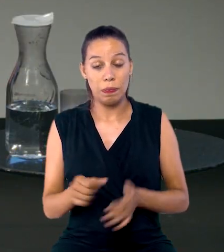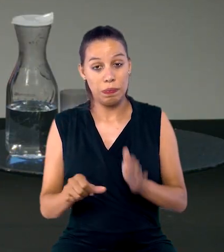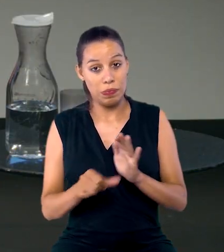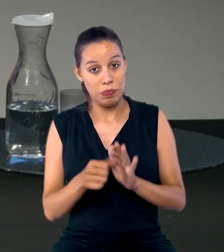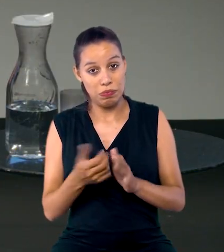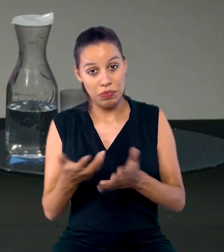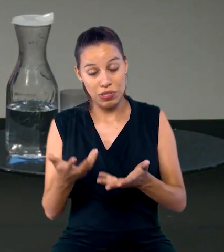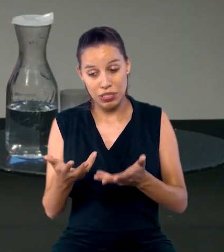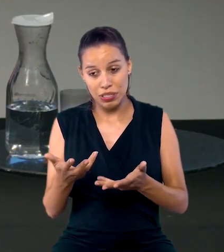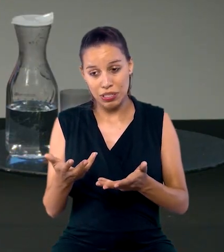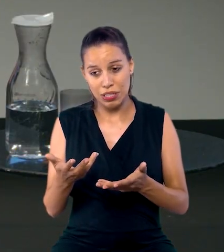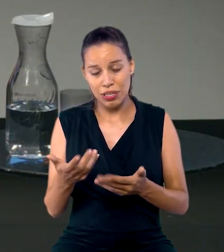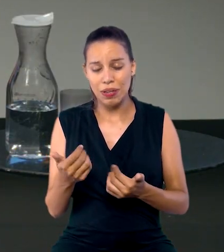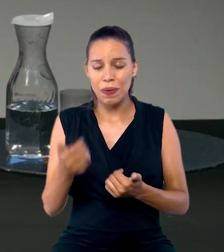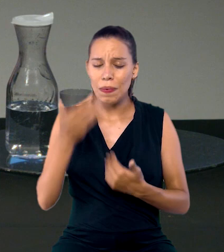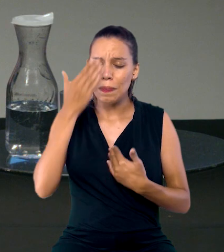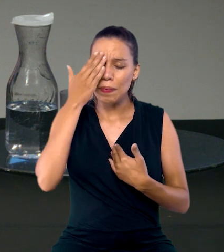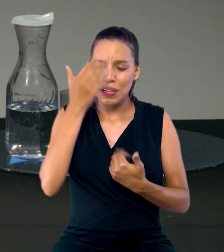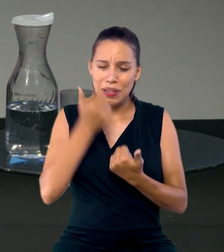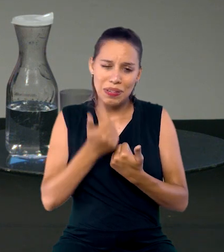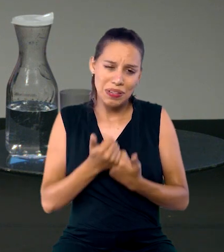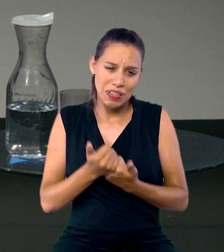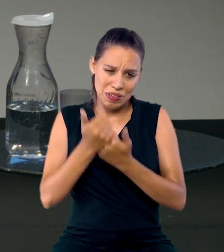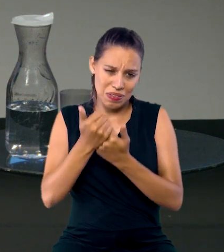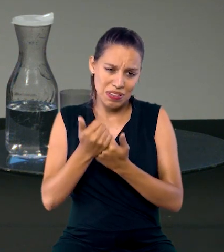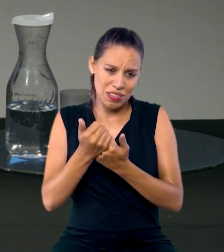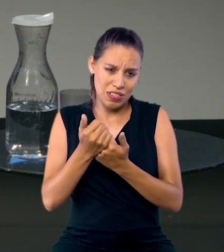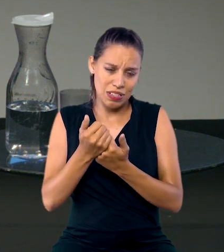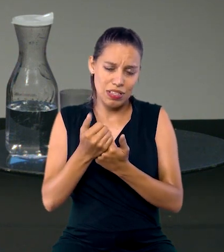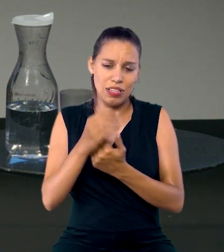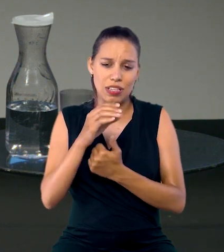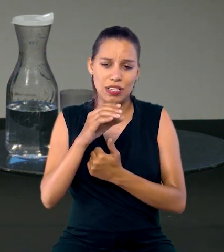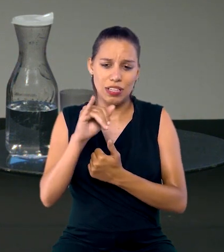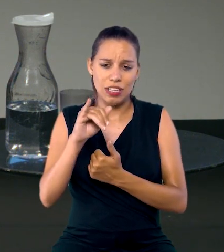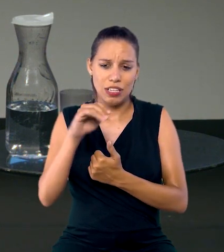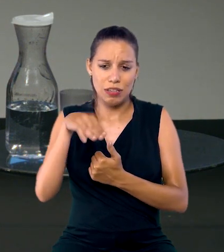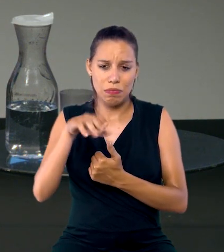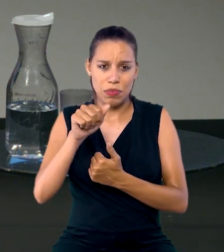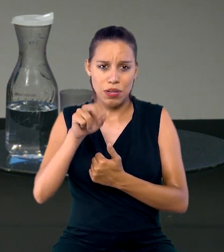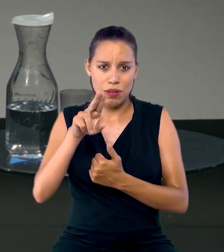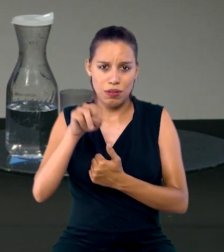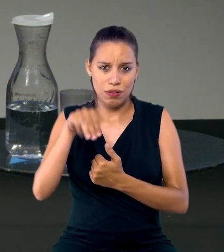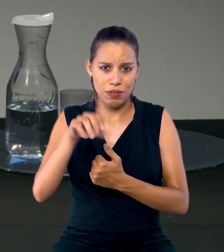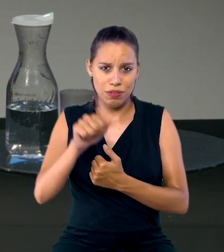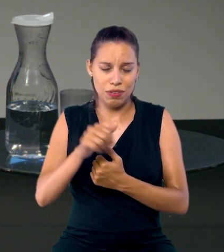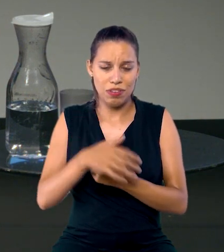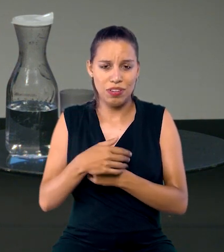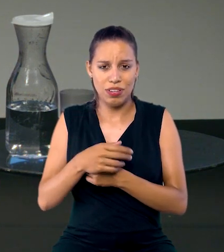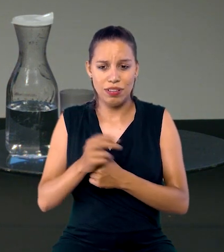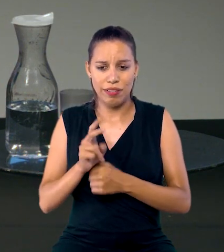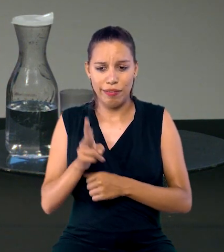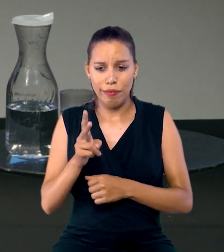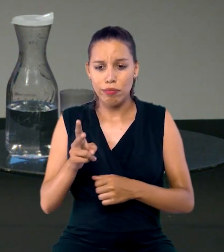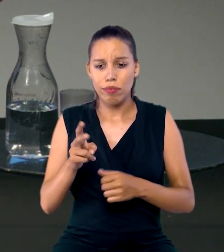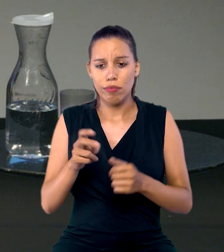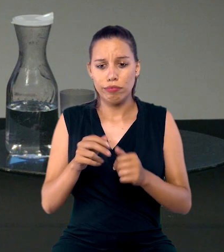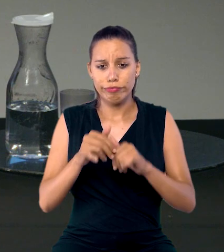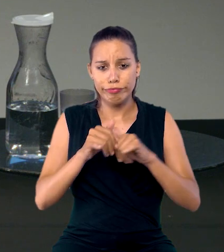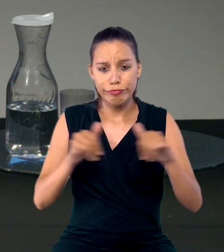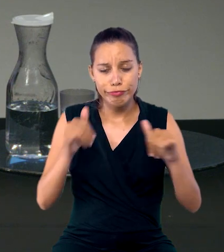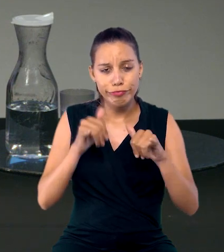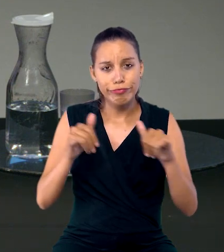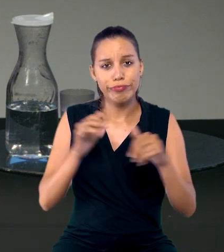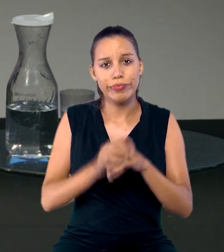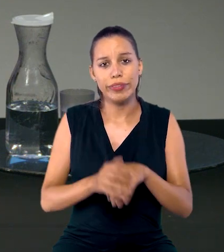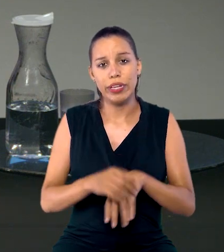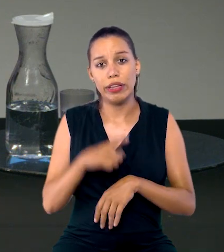Primeiro, muito obrigada por ser apoiadora de Suma Uma. Quem não conhece, sumauma.com, nossa plataforma, jornalismo desde o centro do